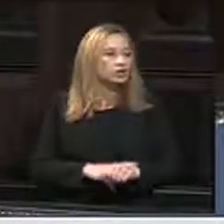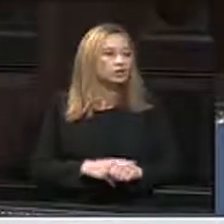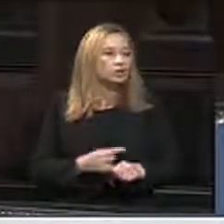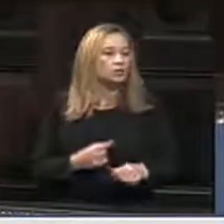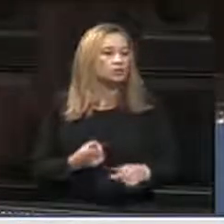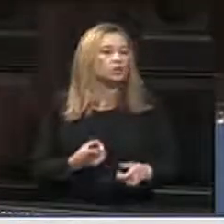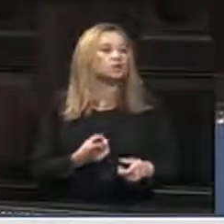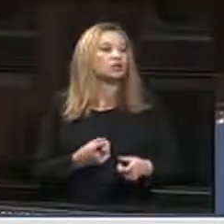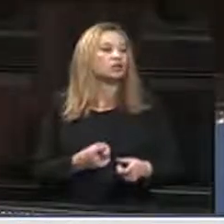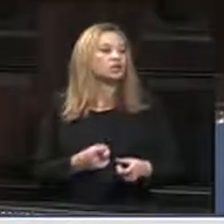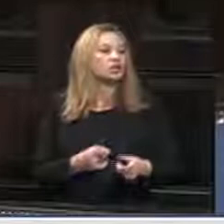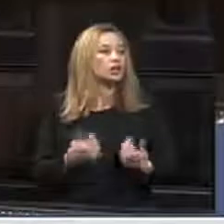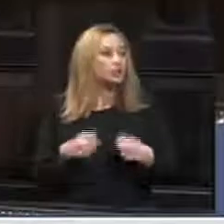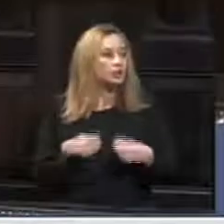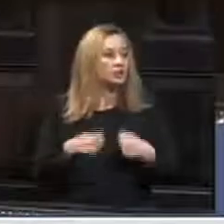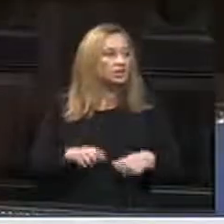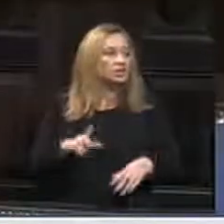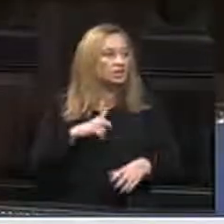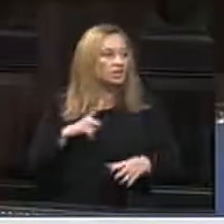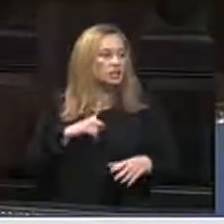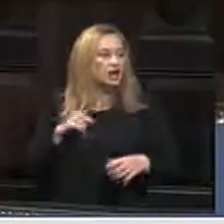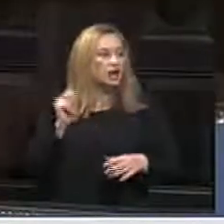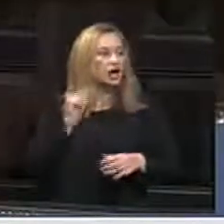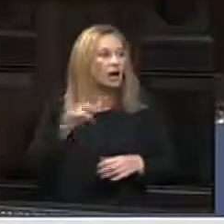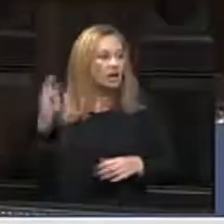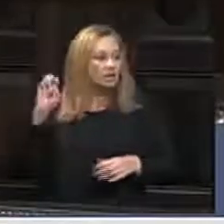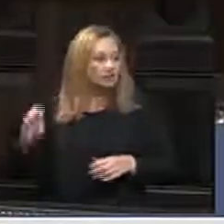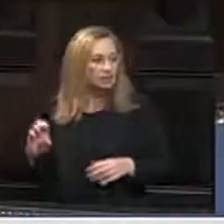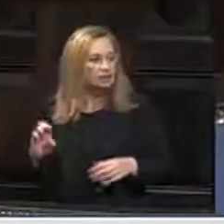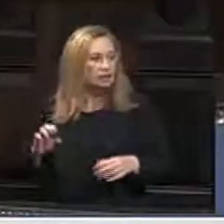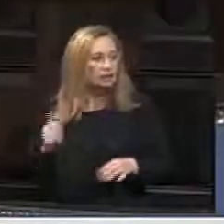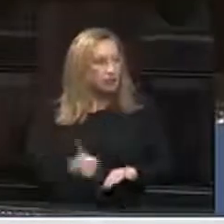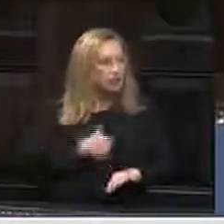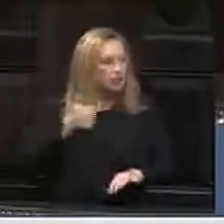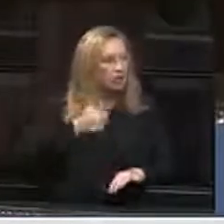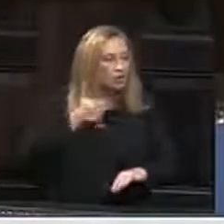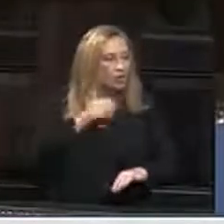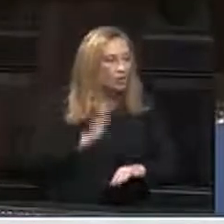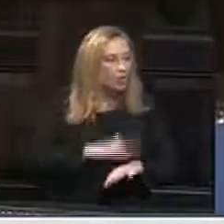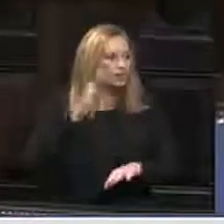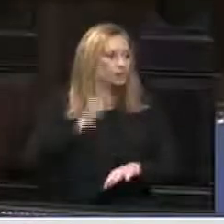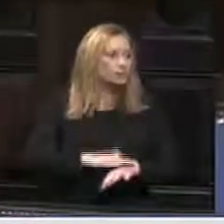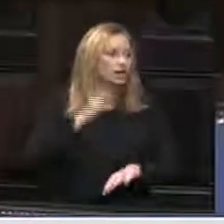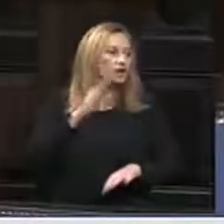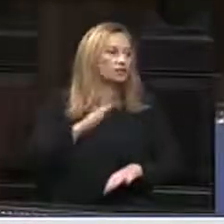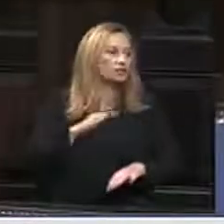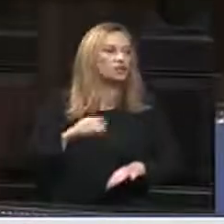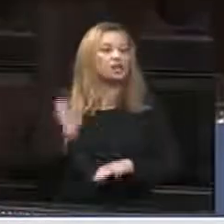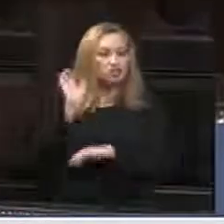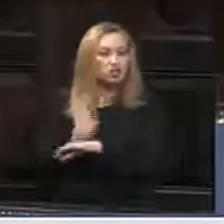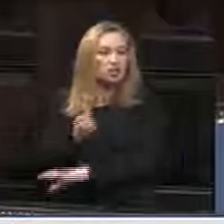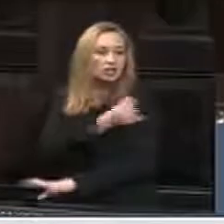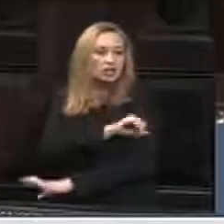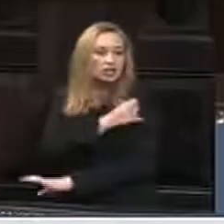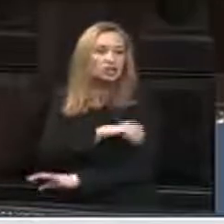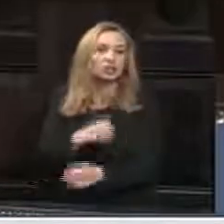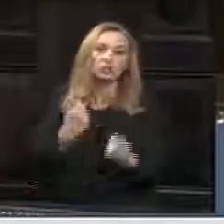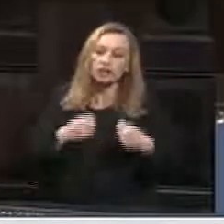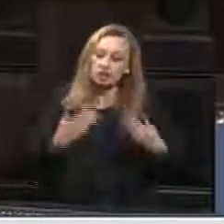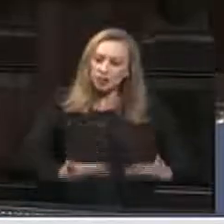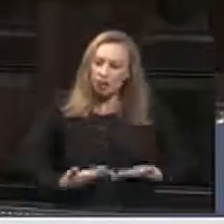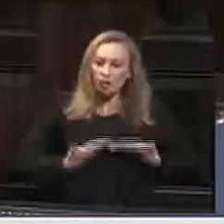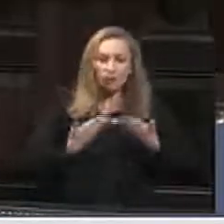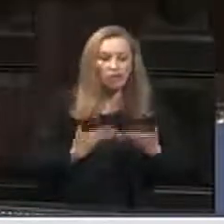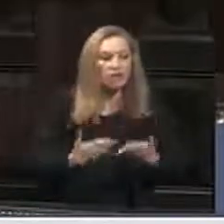então a gente, como Assembleia Legislativa do Estado do Rio de Janeiro, oferecer para todos os seus municípios